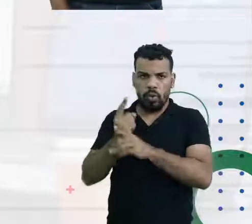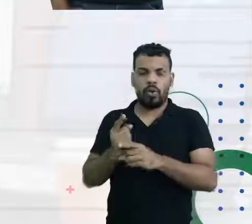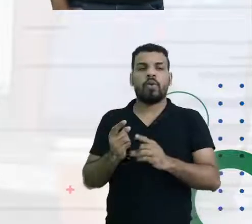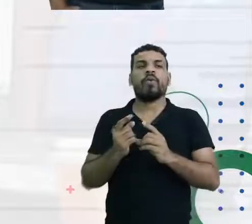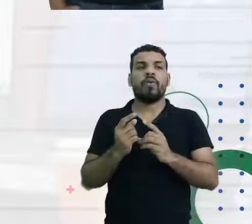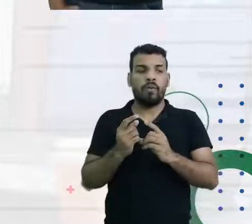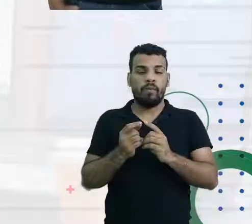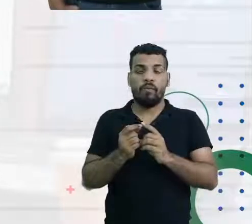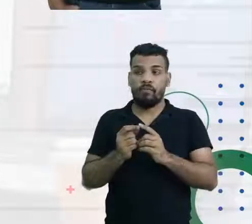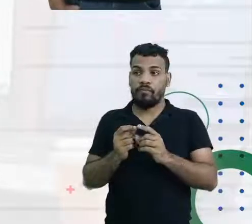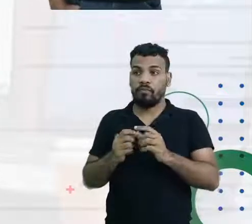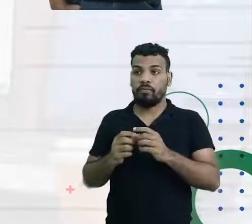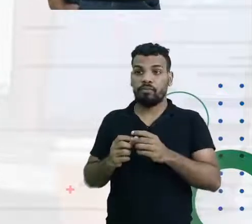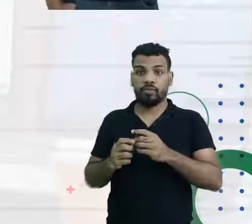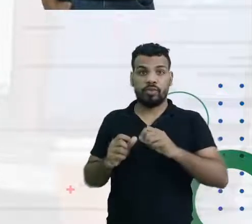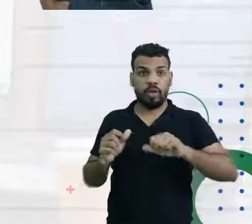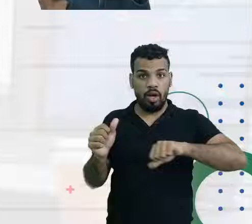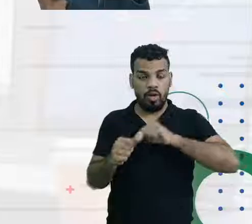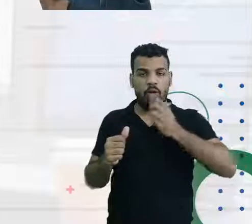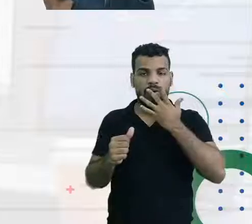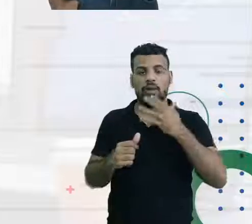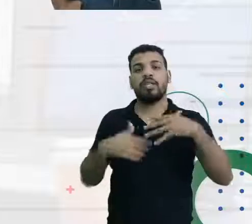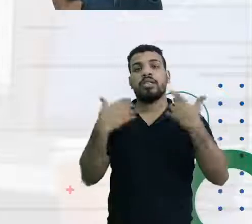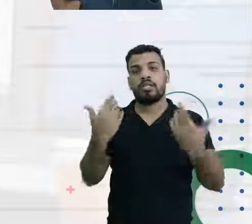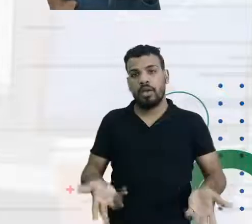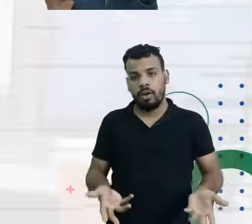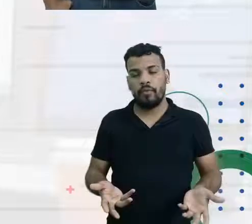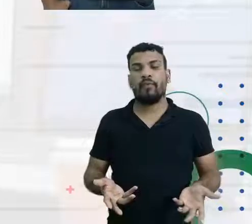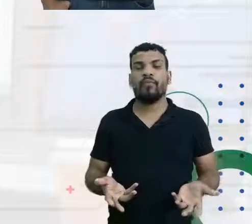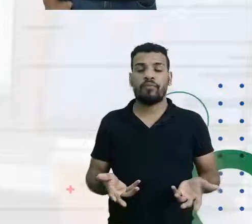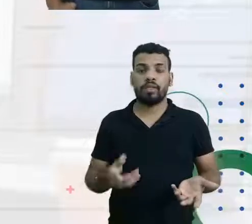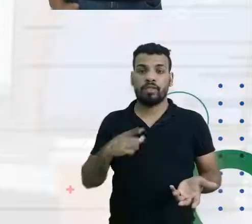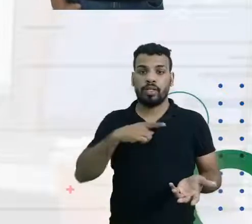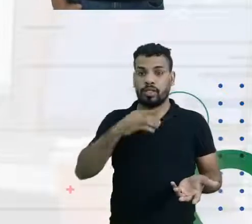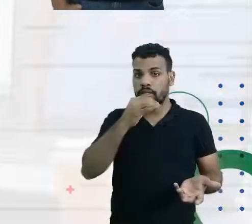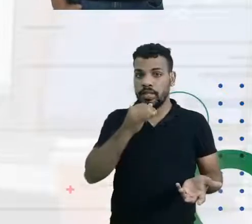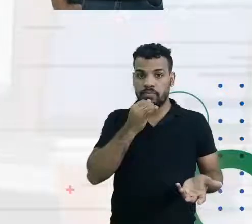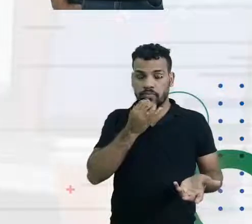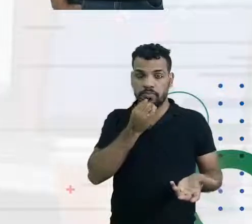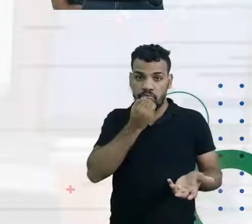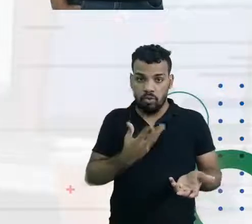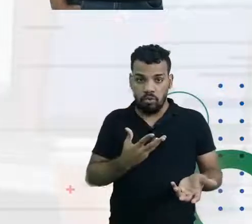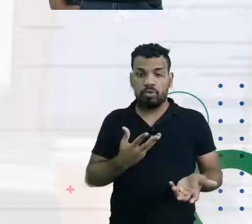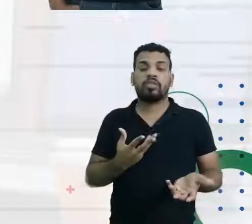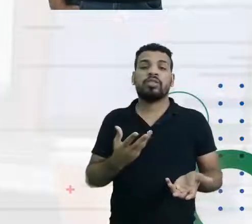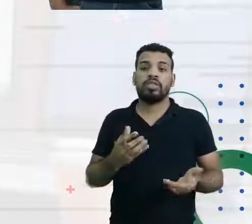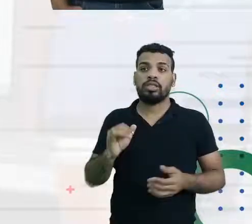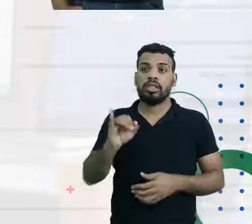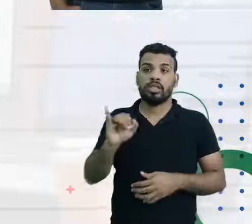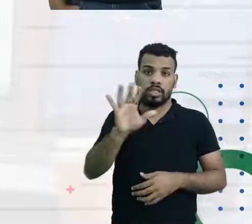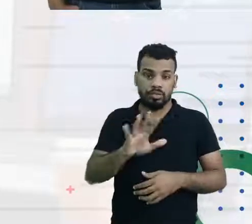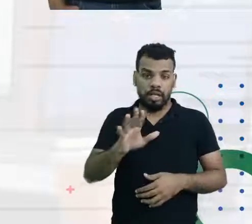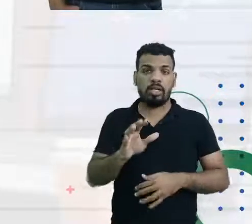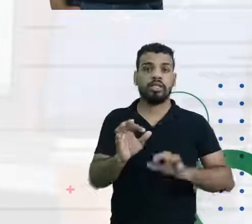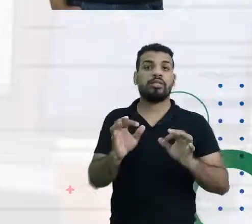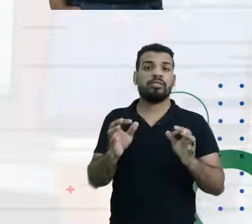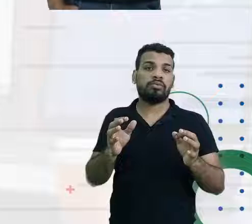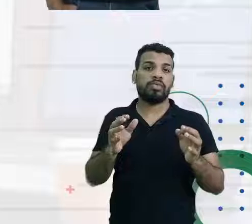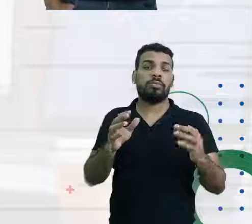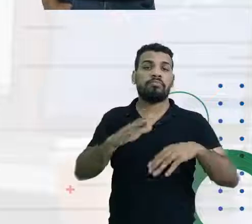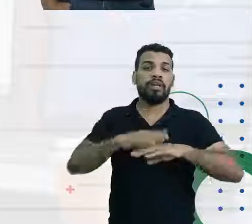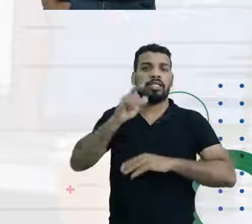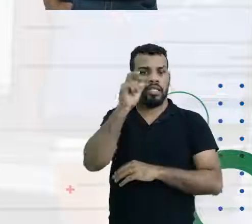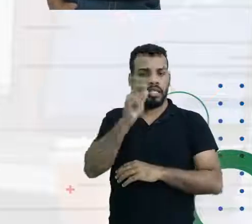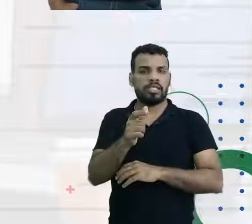jogador é alterada pela cor. Então, a gente vai dar alguns bons exemplos aqui, com imagens mesmo, que fica mais interessante,